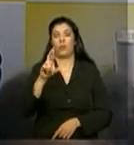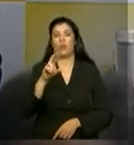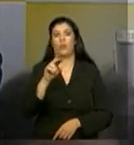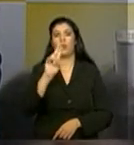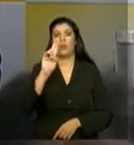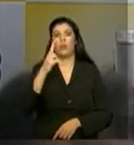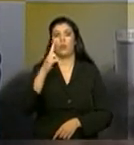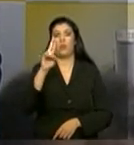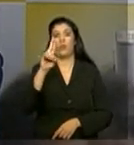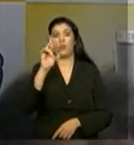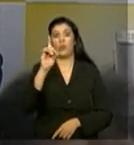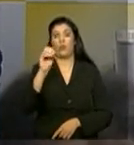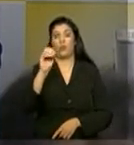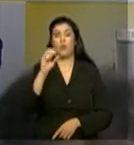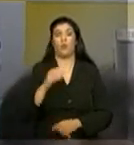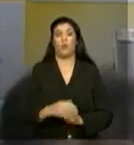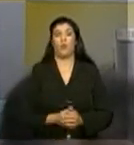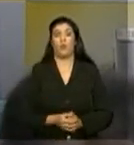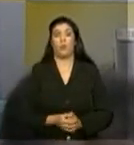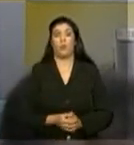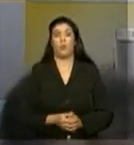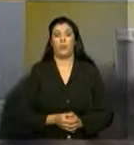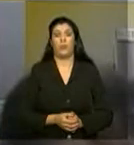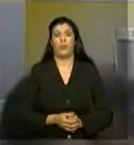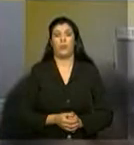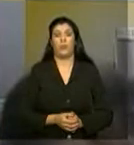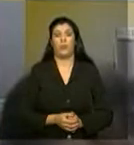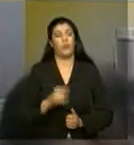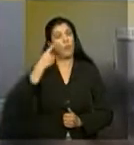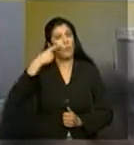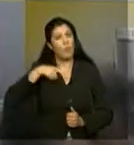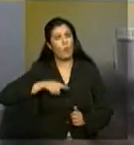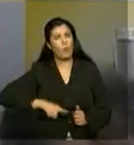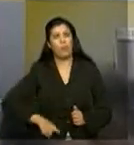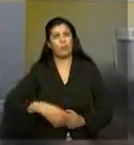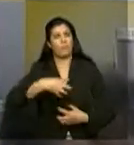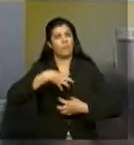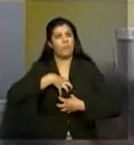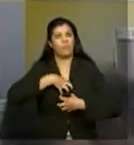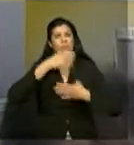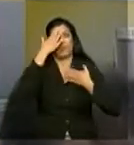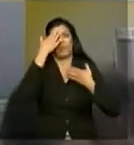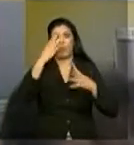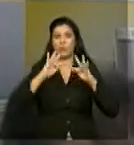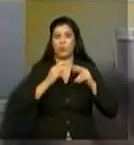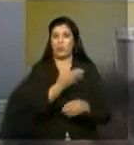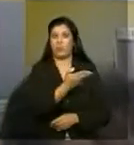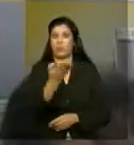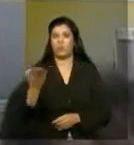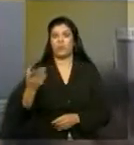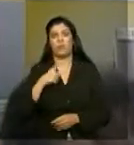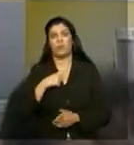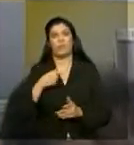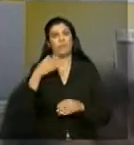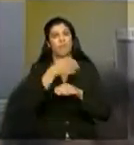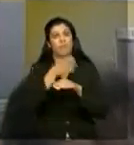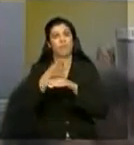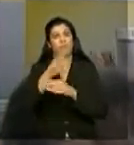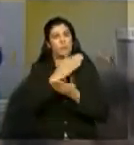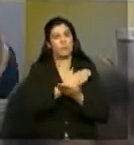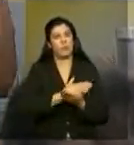do cruzeiro então os nossos profundos agradecimentos a todos os que se envolveram durante